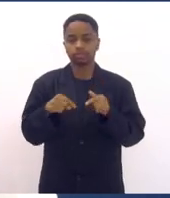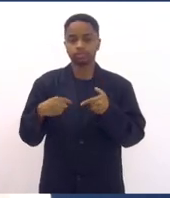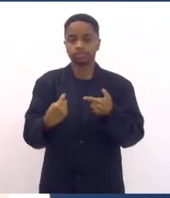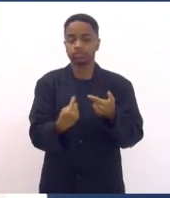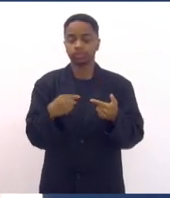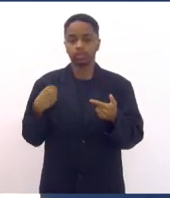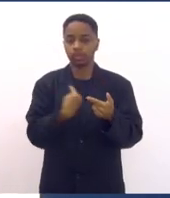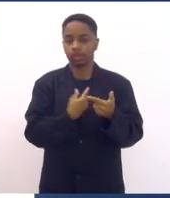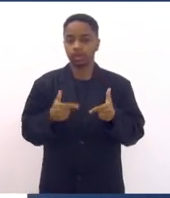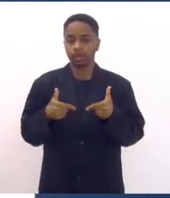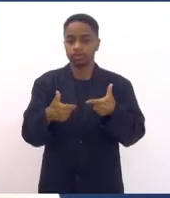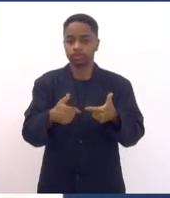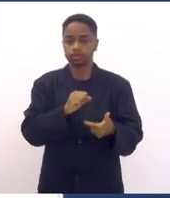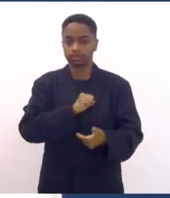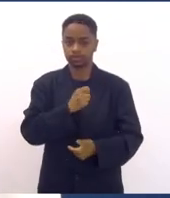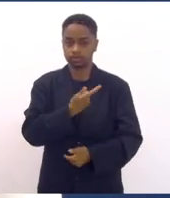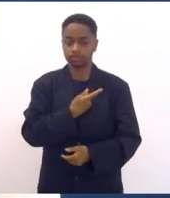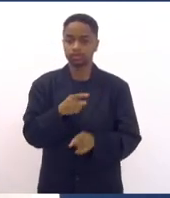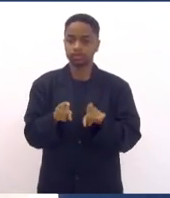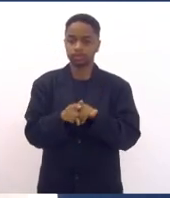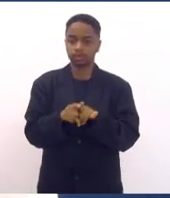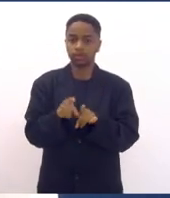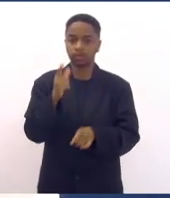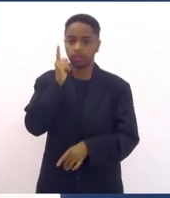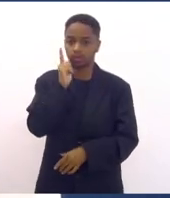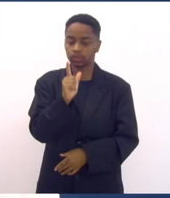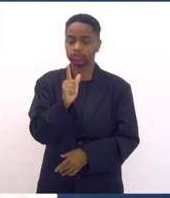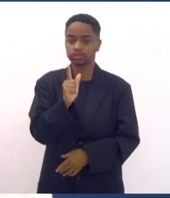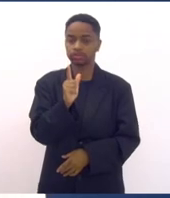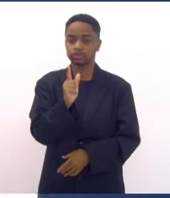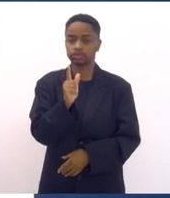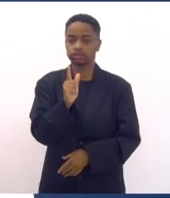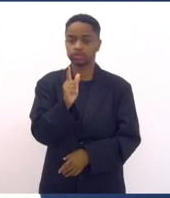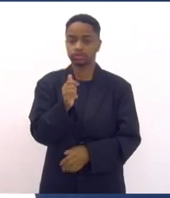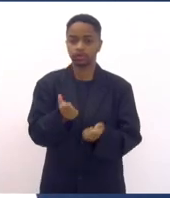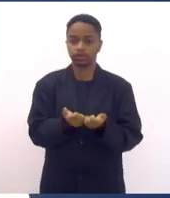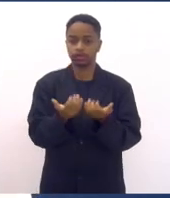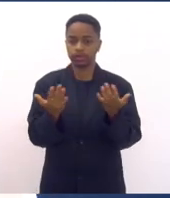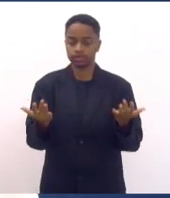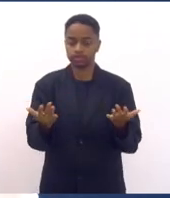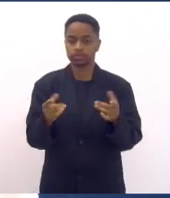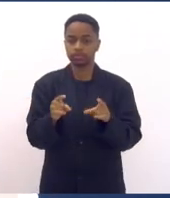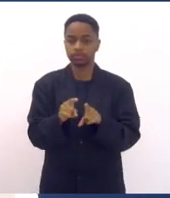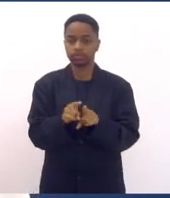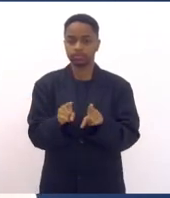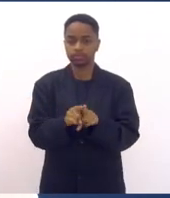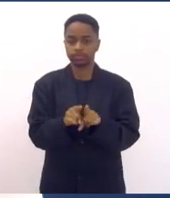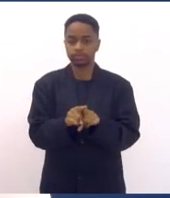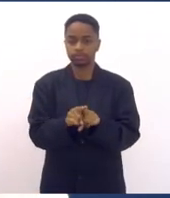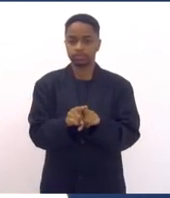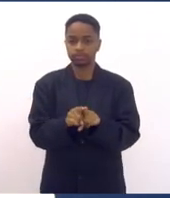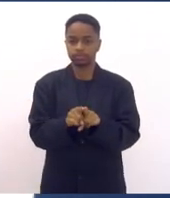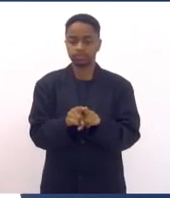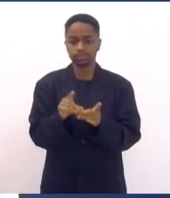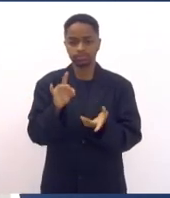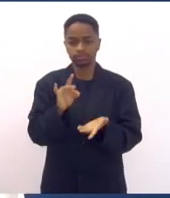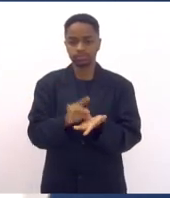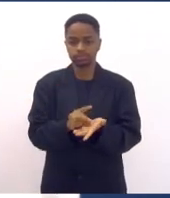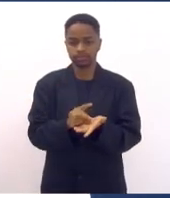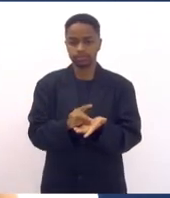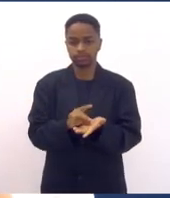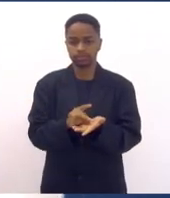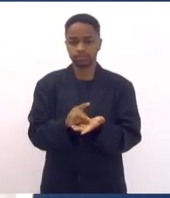Gonçalo Ah nós podemos também disponibilizar e tem algo que tá sendo Na verdade são